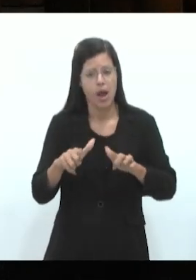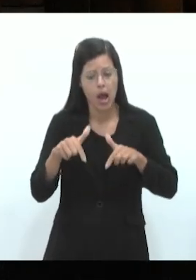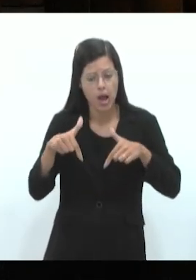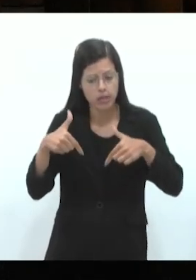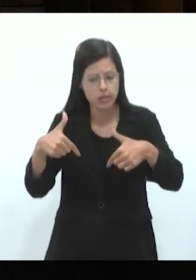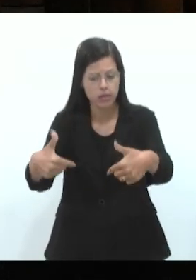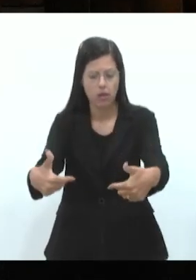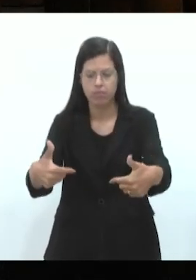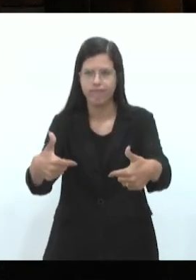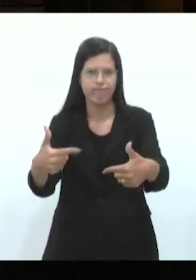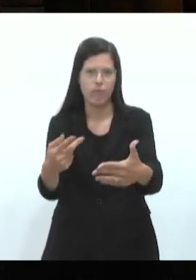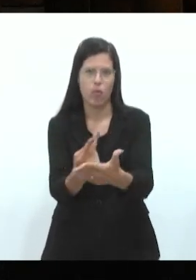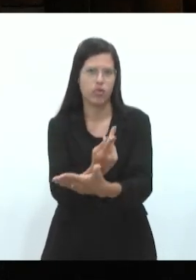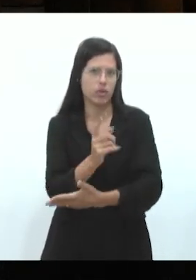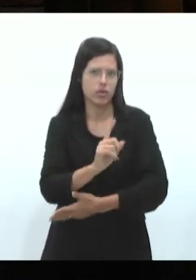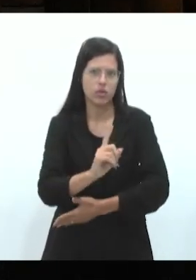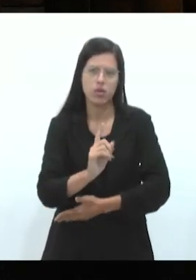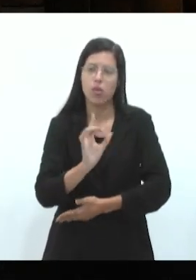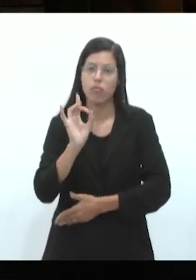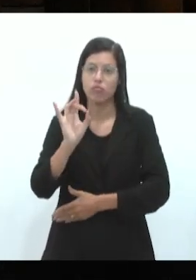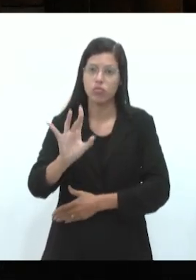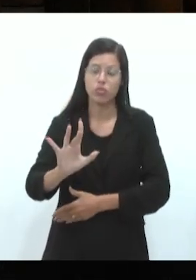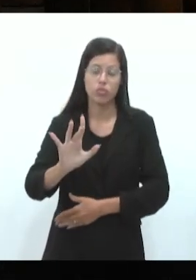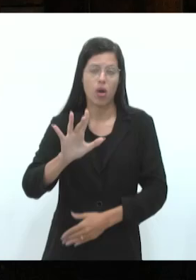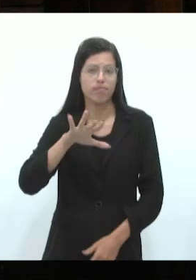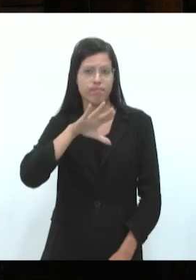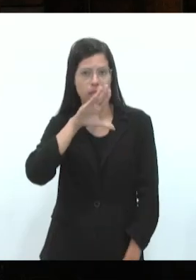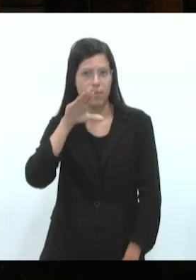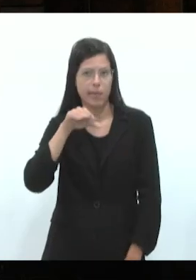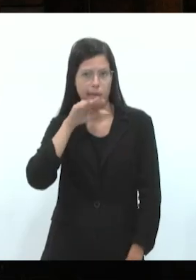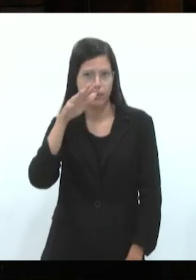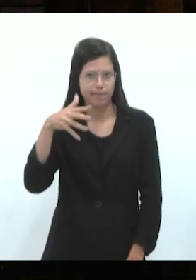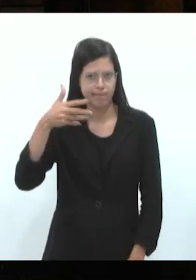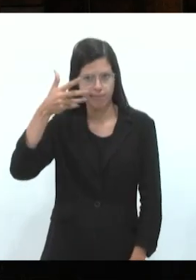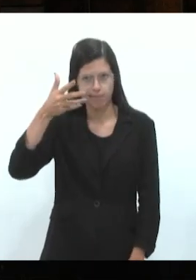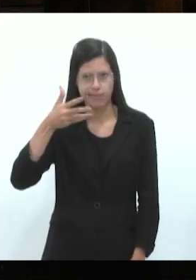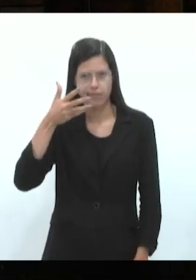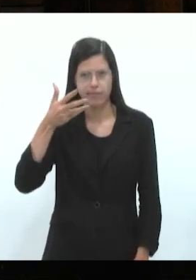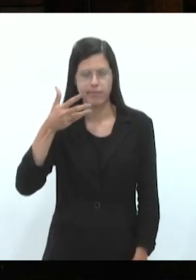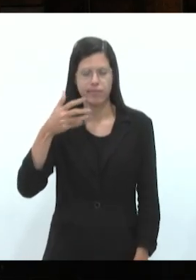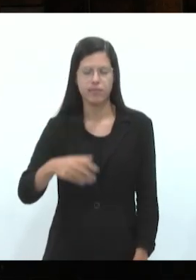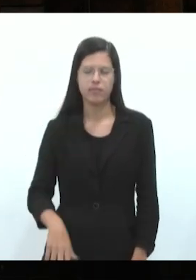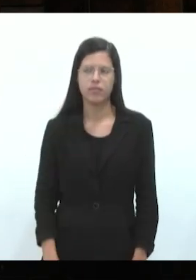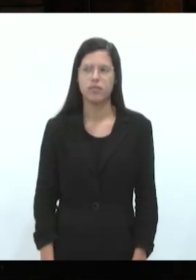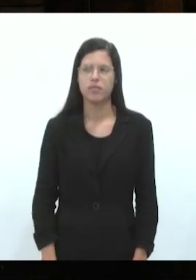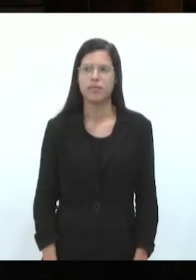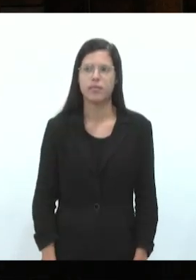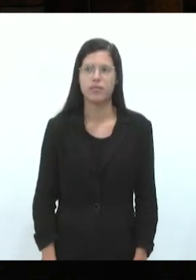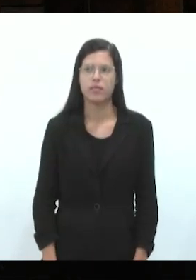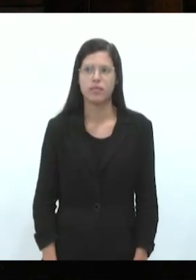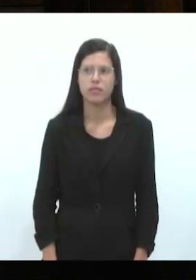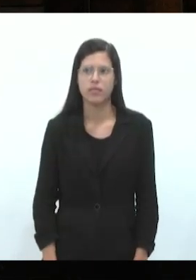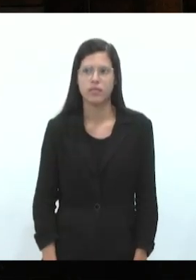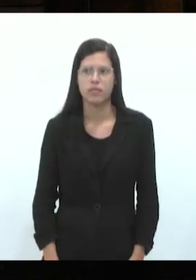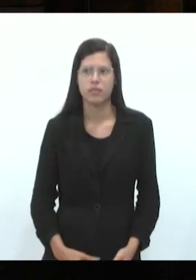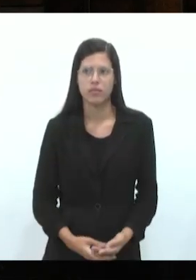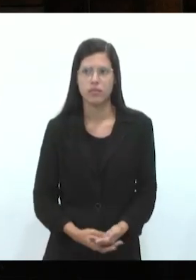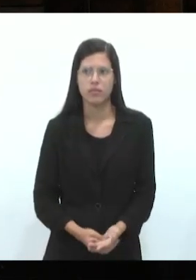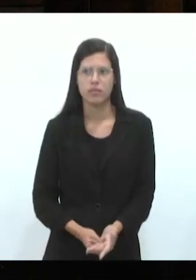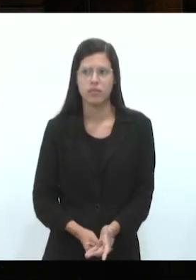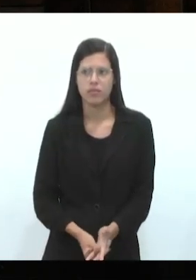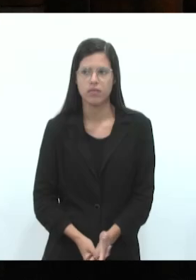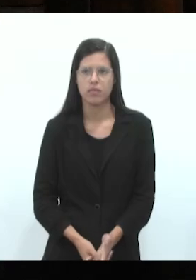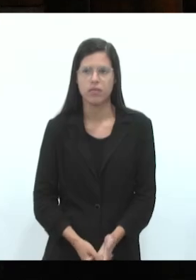acontece. É só o discurso. E eu faço questão